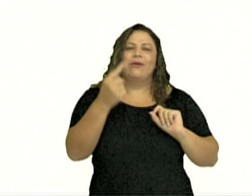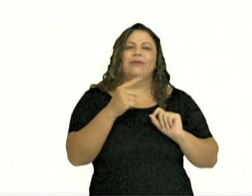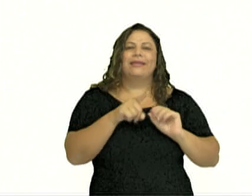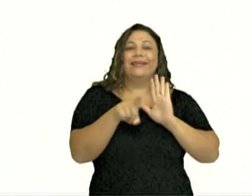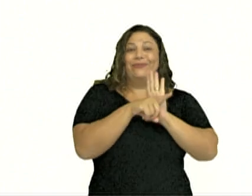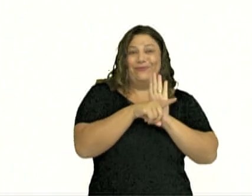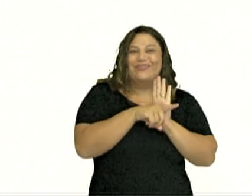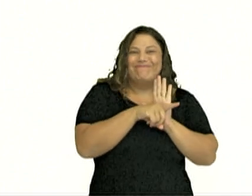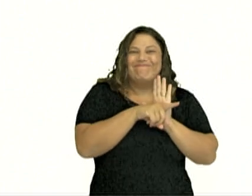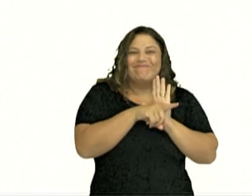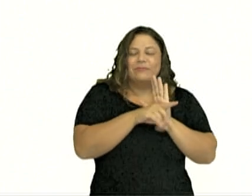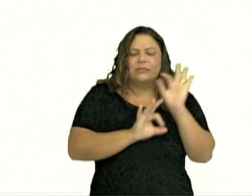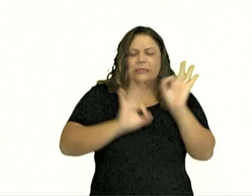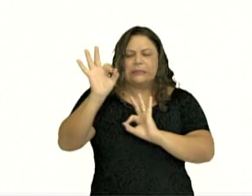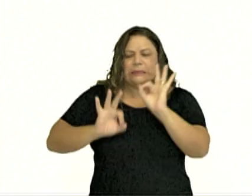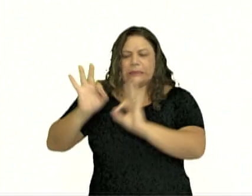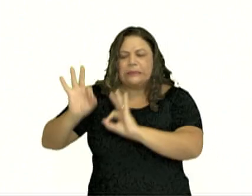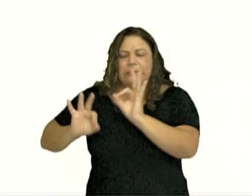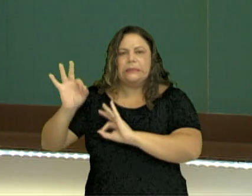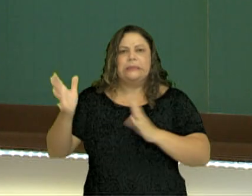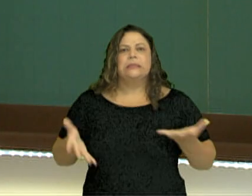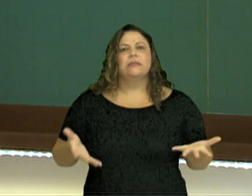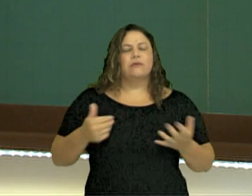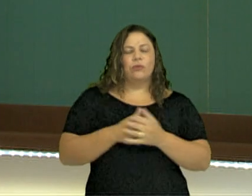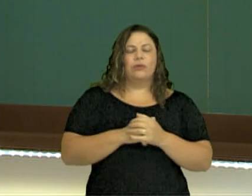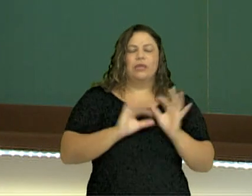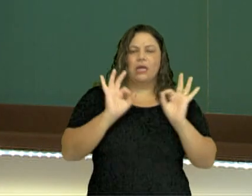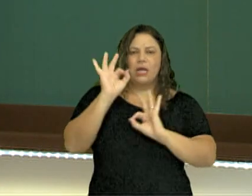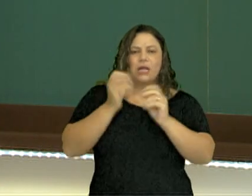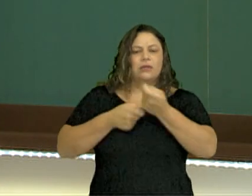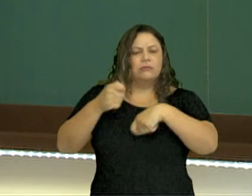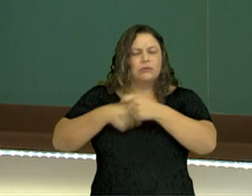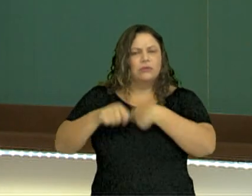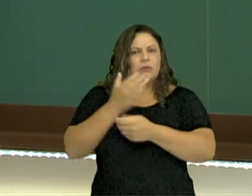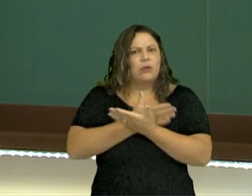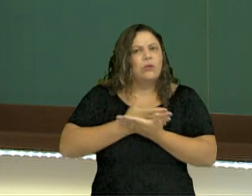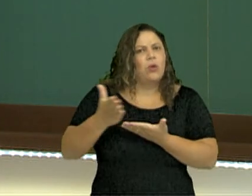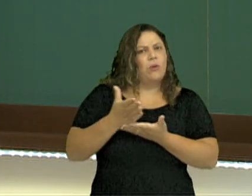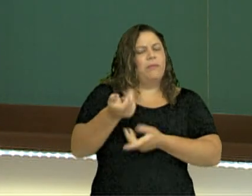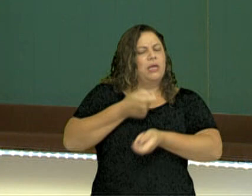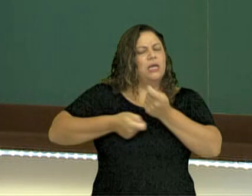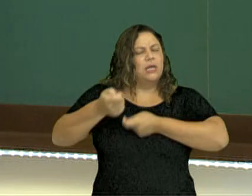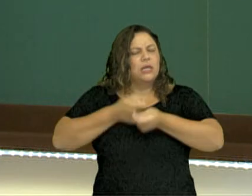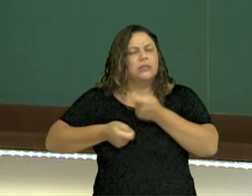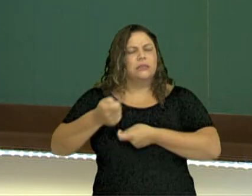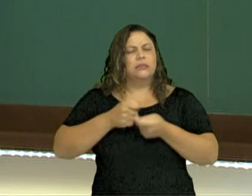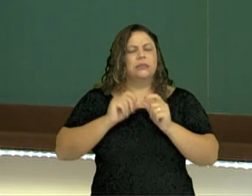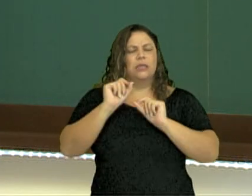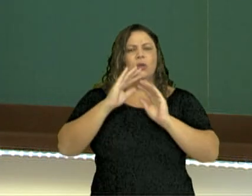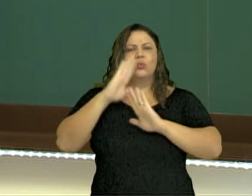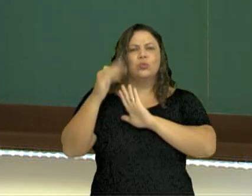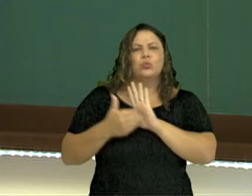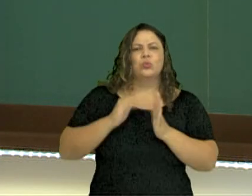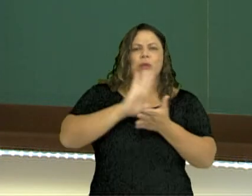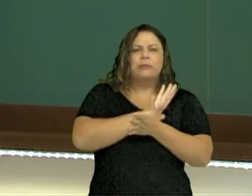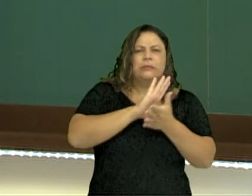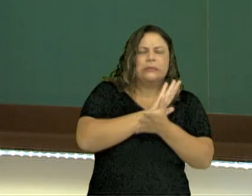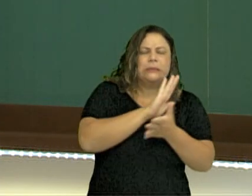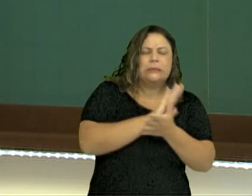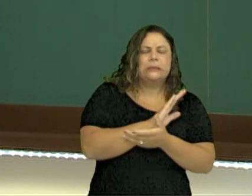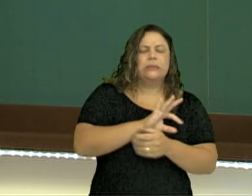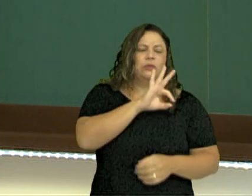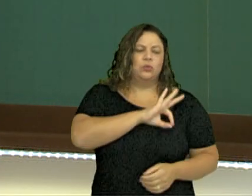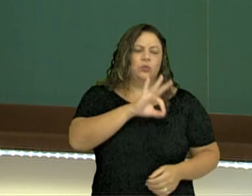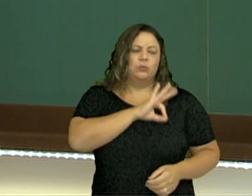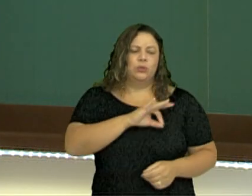Uma organização financeira, né? Começar a organizar, ver todas as despesas que eu tenho e o que eu